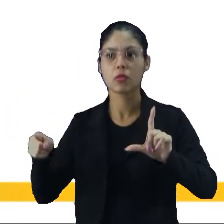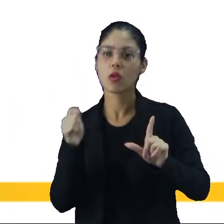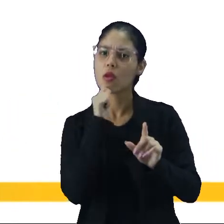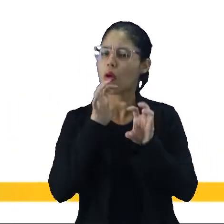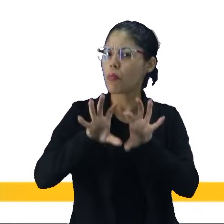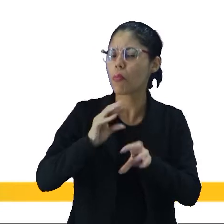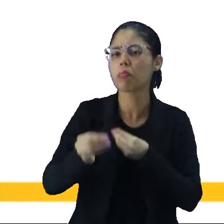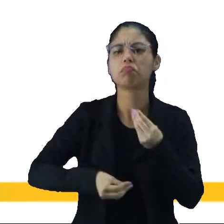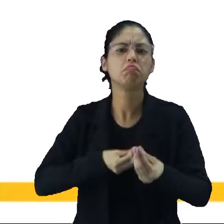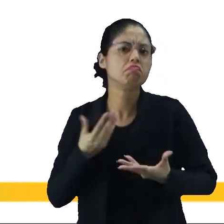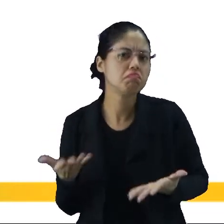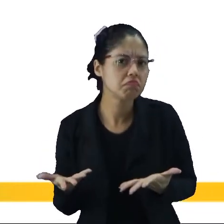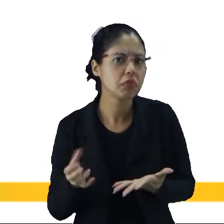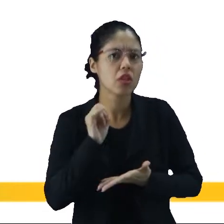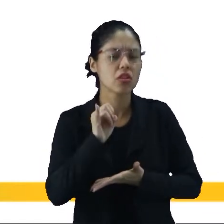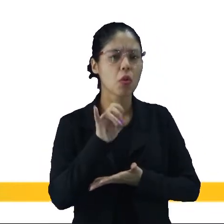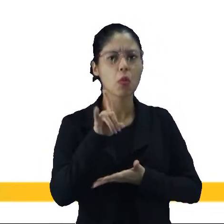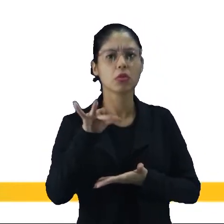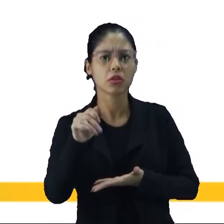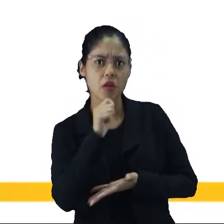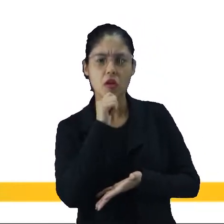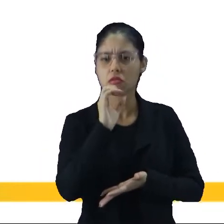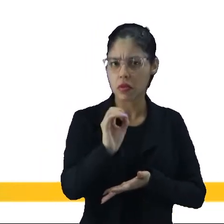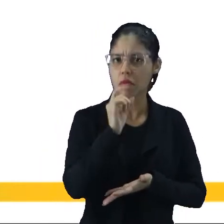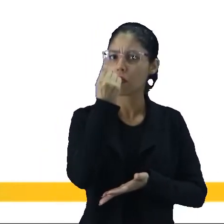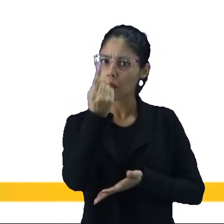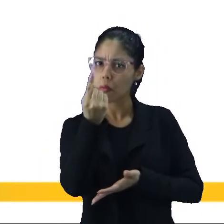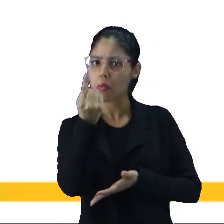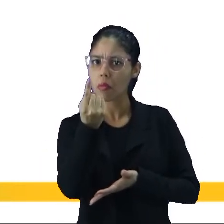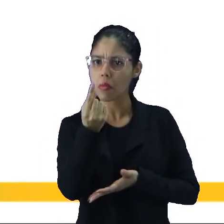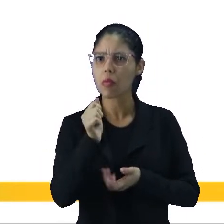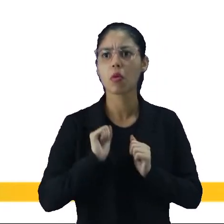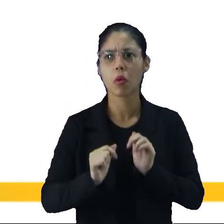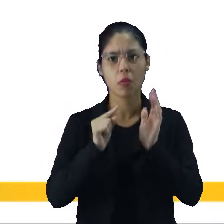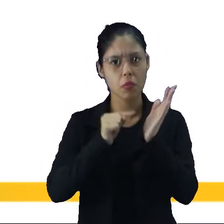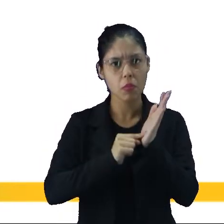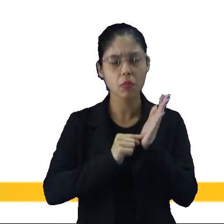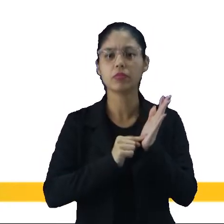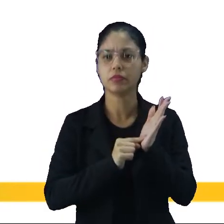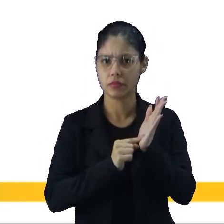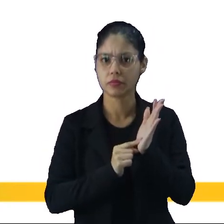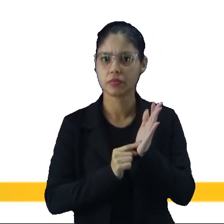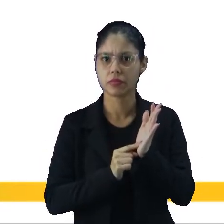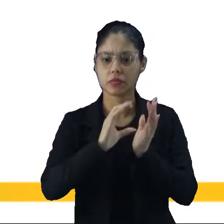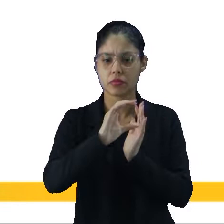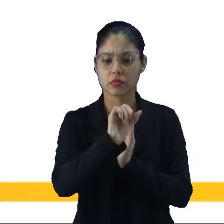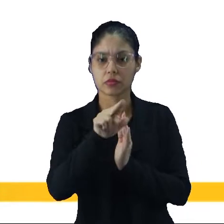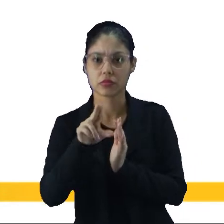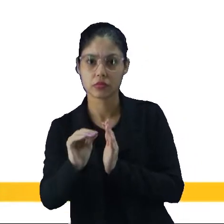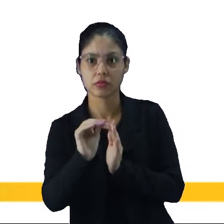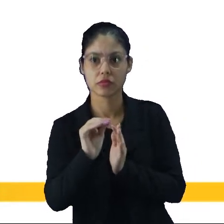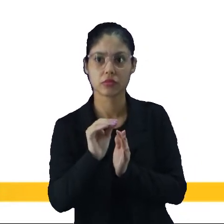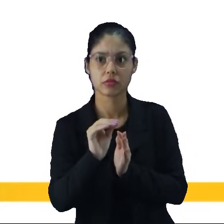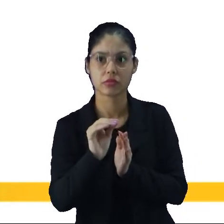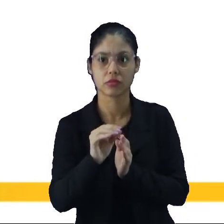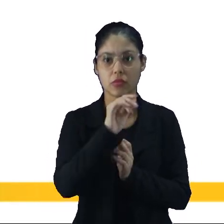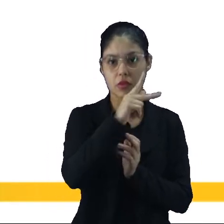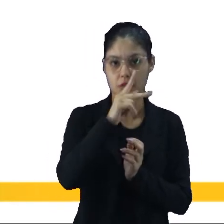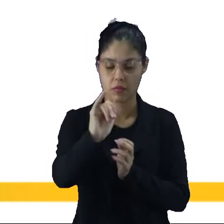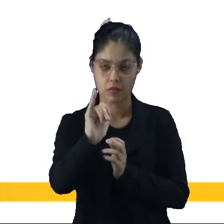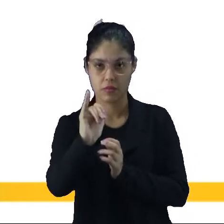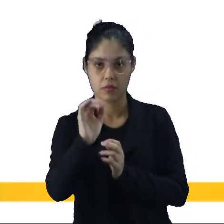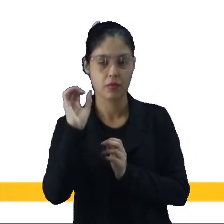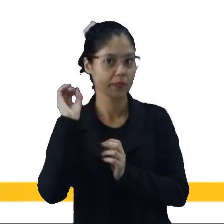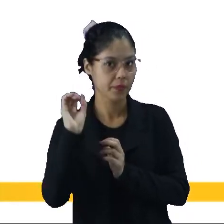assim, professor? Se o cosseno de 0 é 1, eu marco o ponto aqui. O cosseno está aqui, ó, de π sobre 2